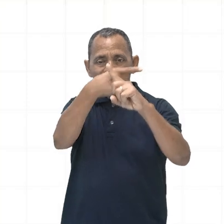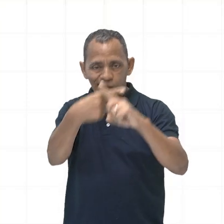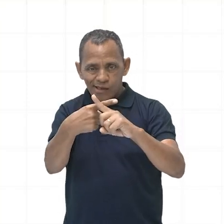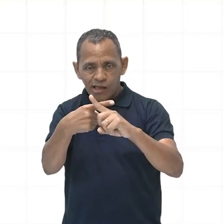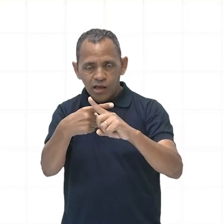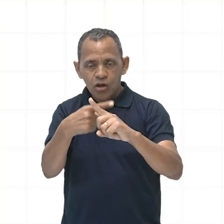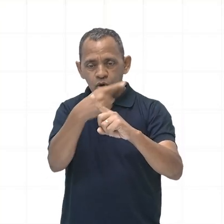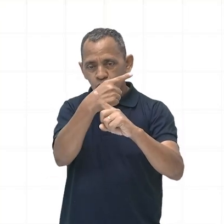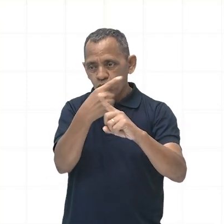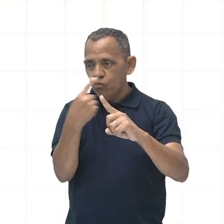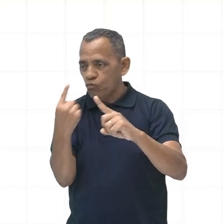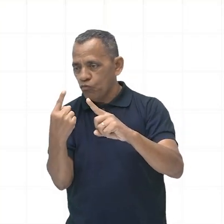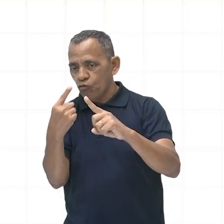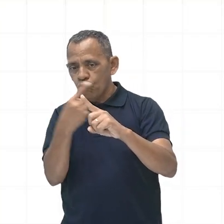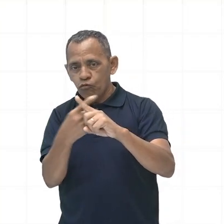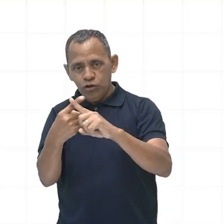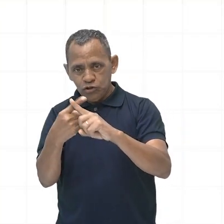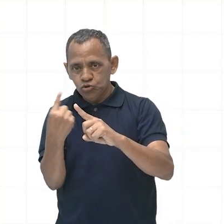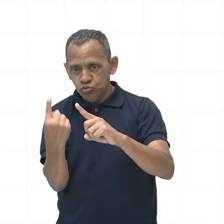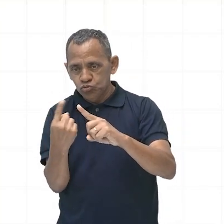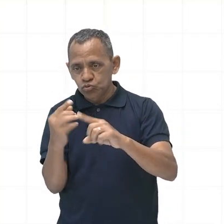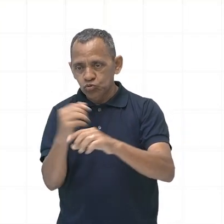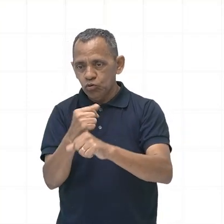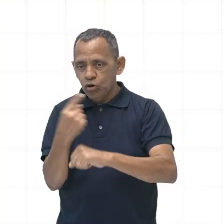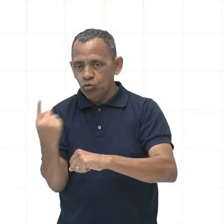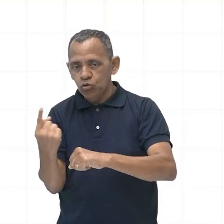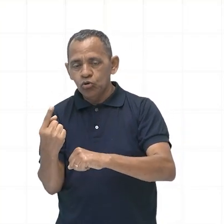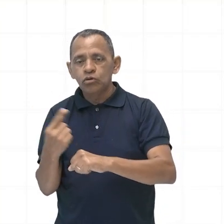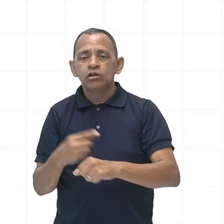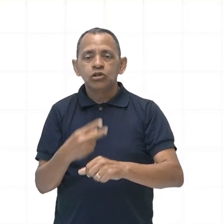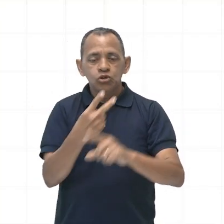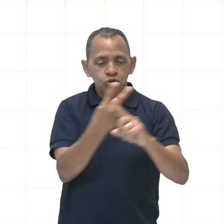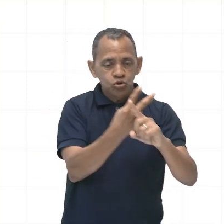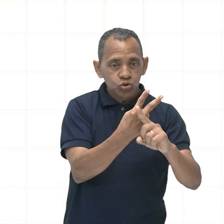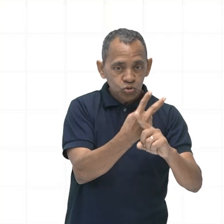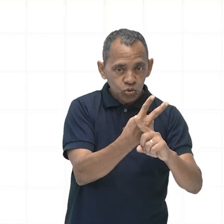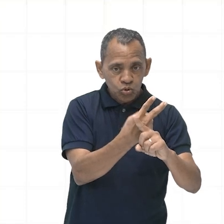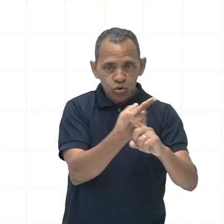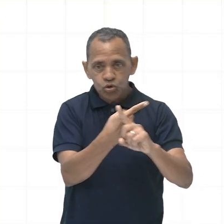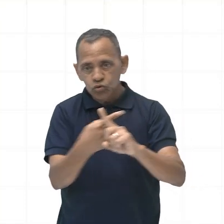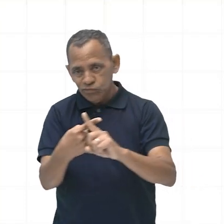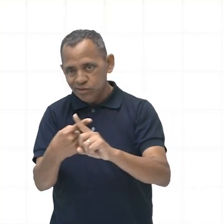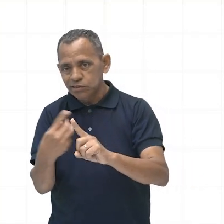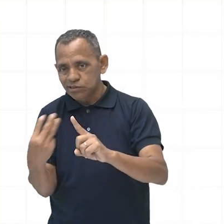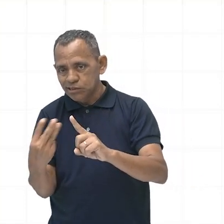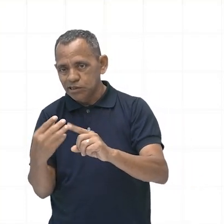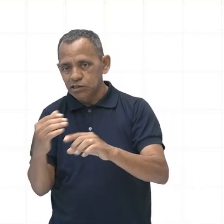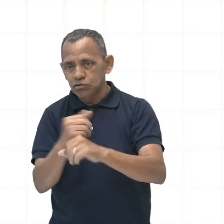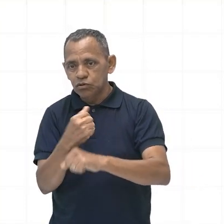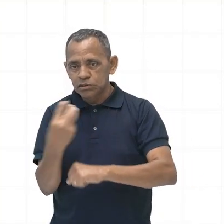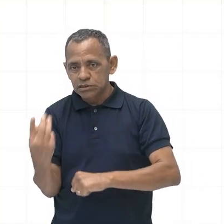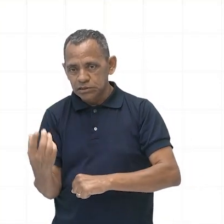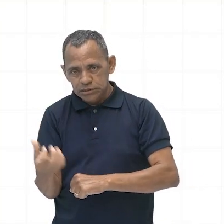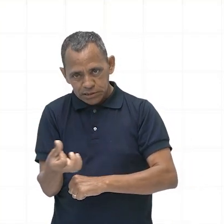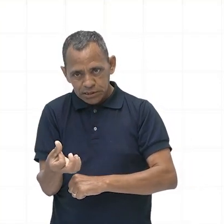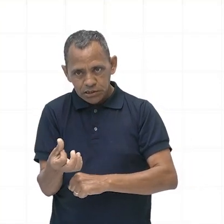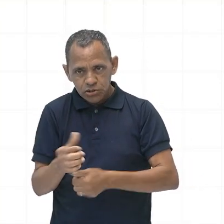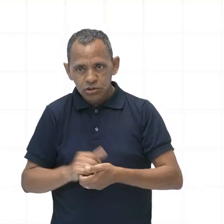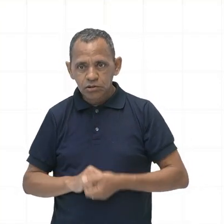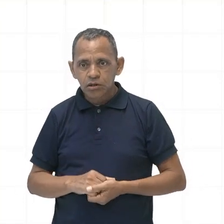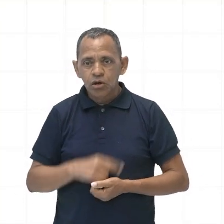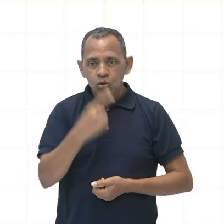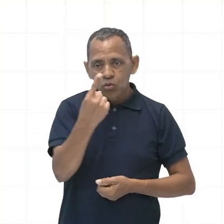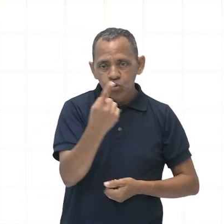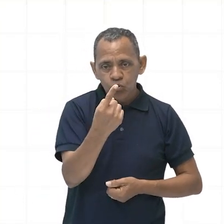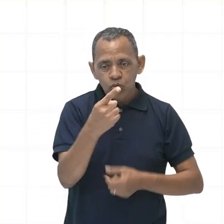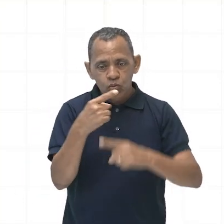1 vezes 1 é 1 e 2 vezes 3, 6. Ou seja, a probabilidade disso ocorrer é